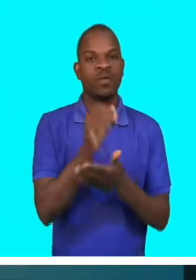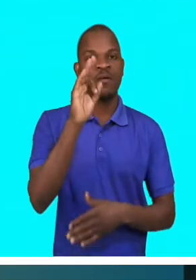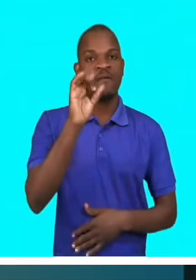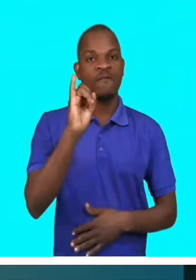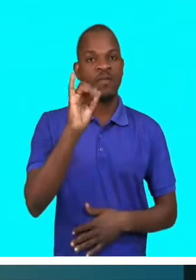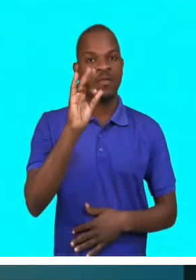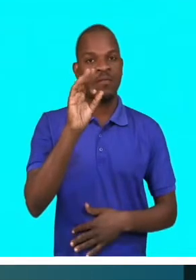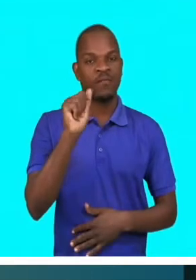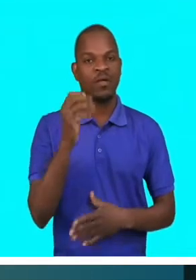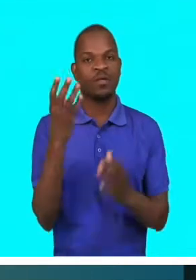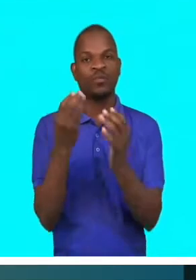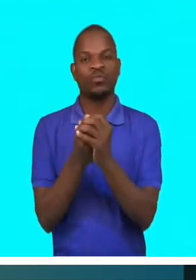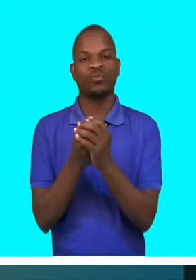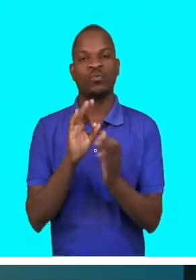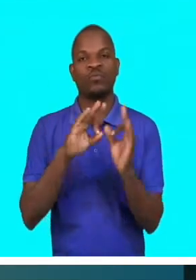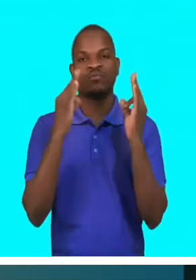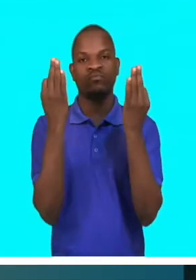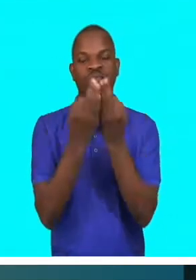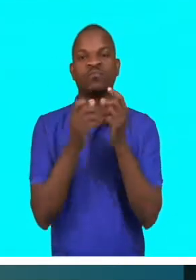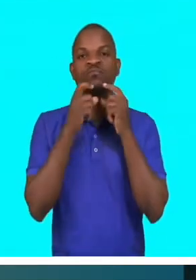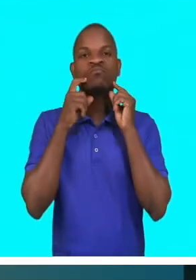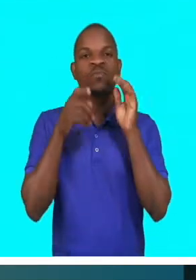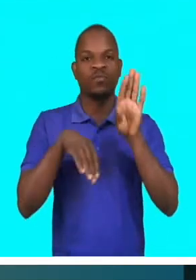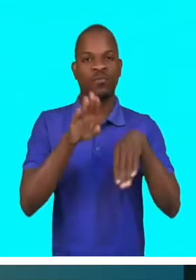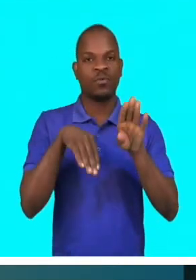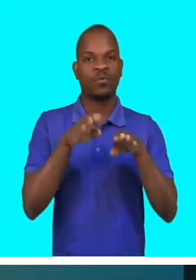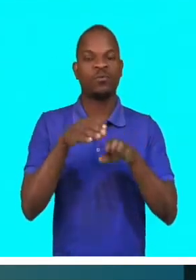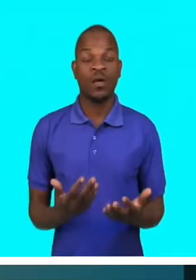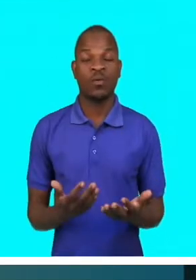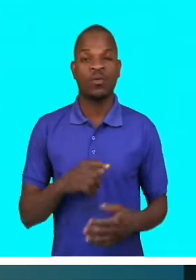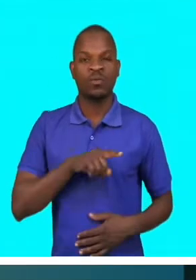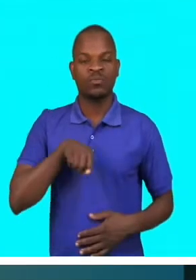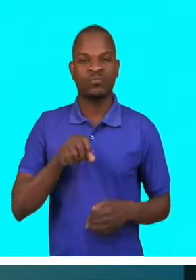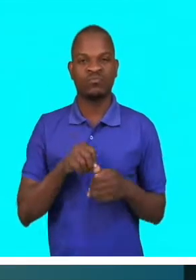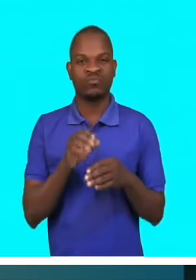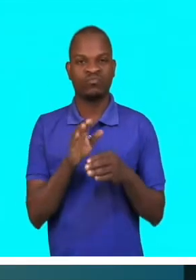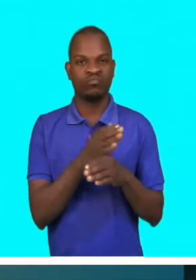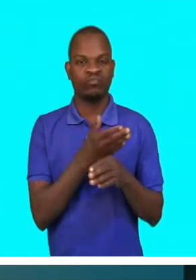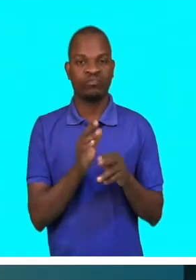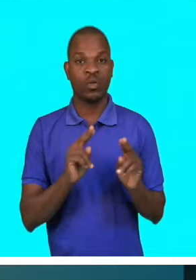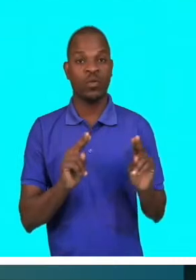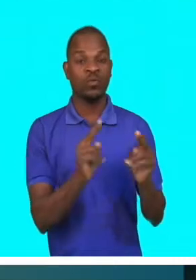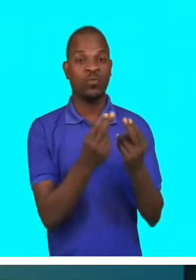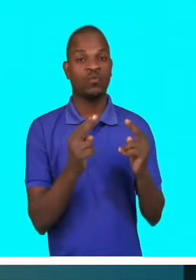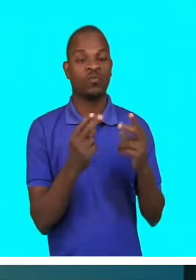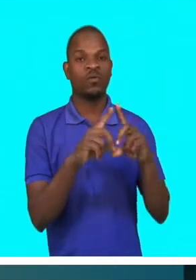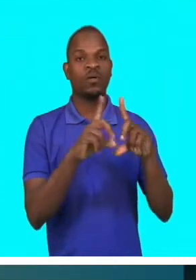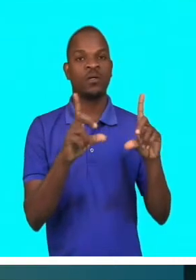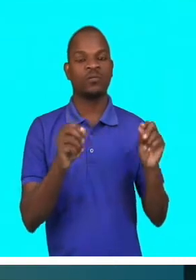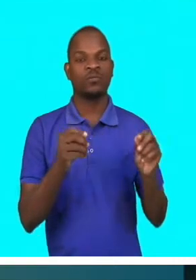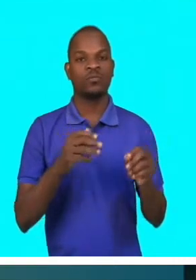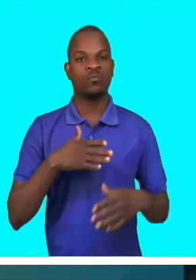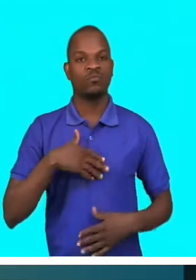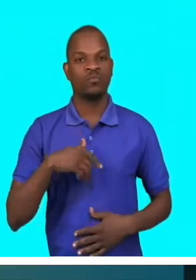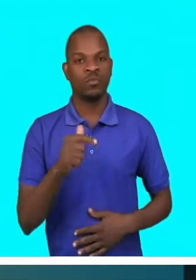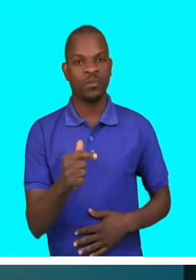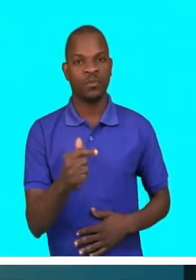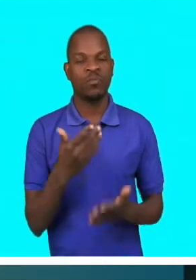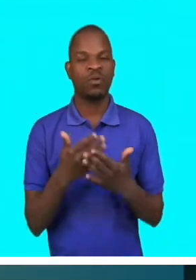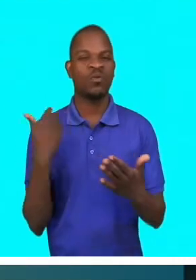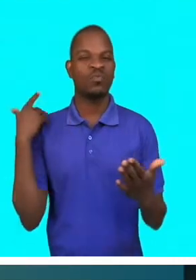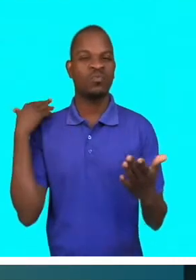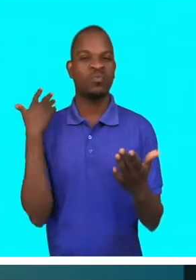FIFA em coordenação com a Federação Moçambicana de Futebol. Neste momento vamos fazer uma atualização aos treinadores, que já há bastante